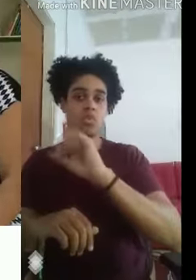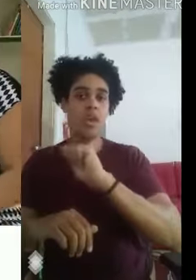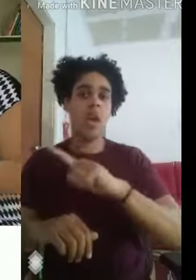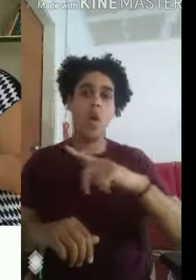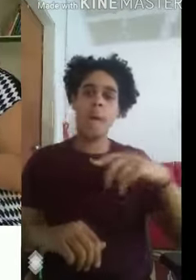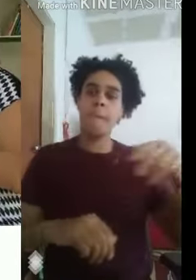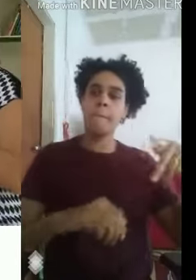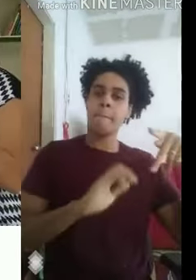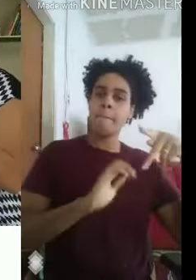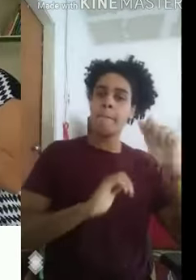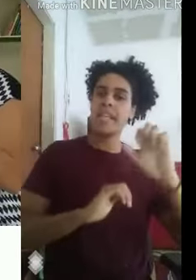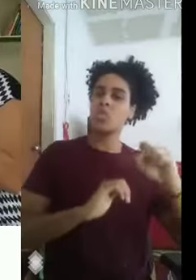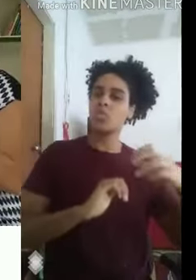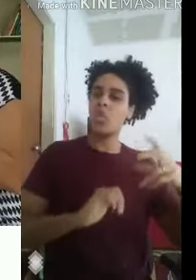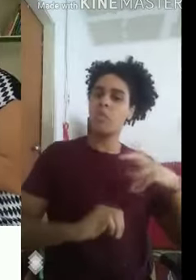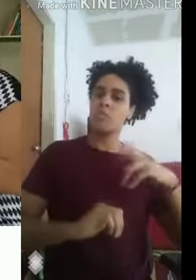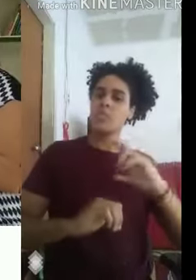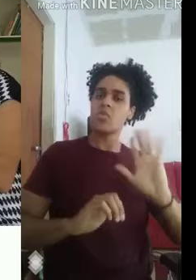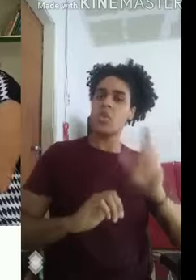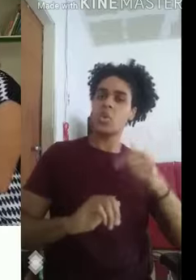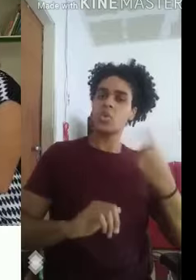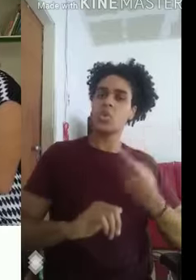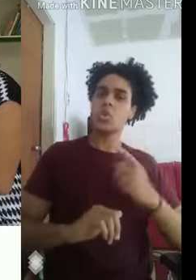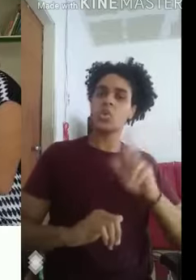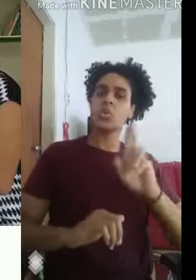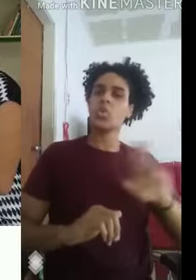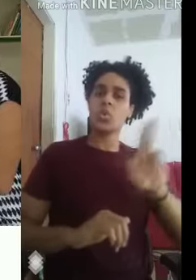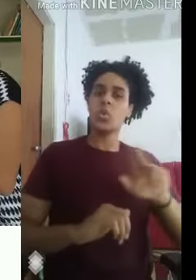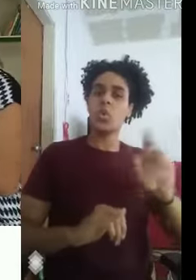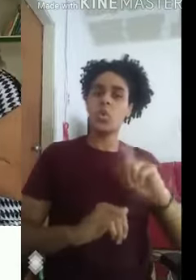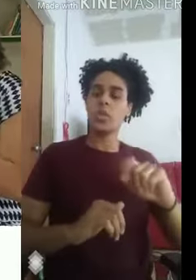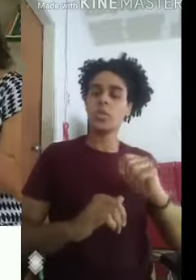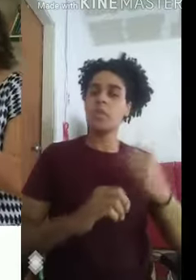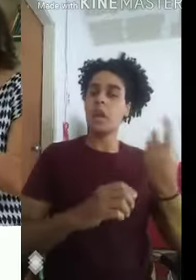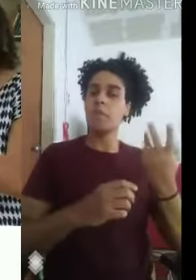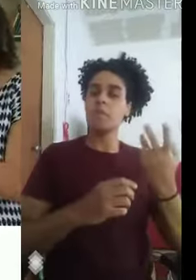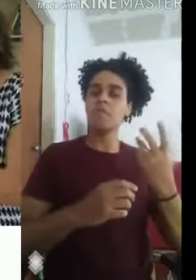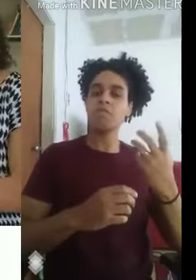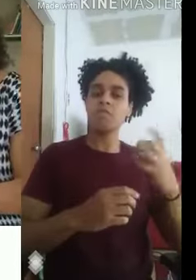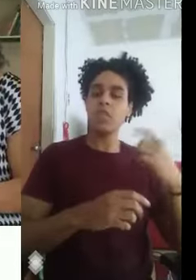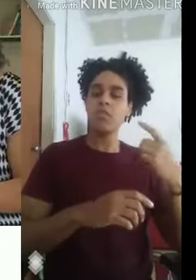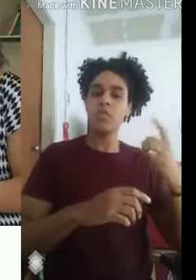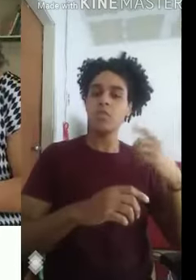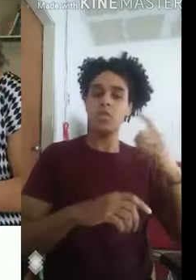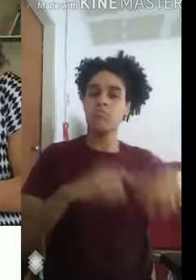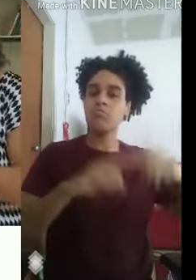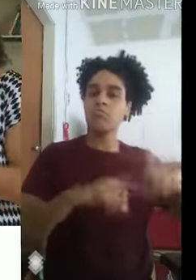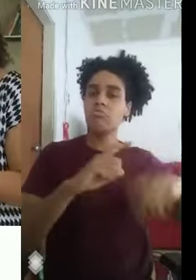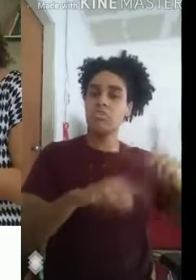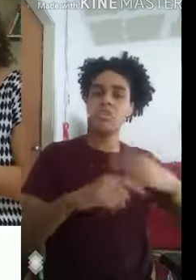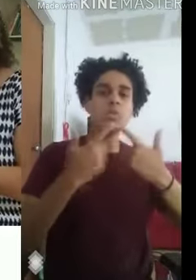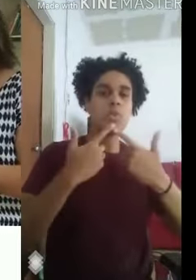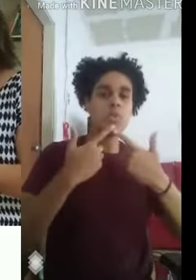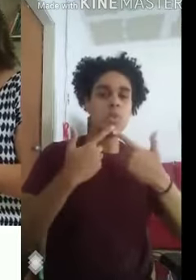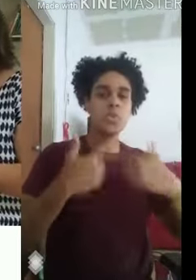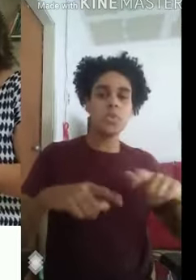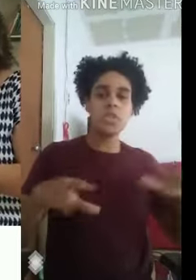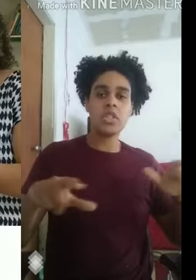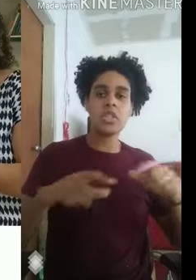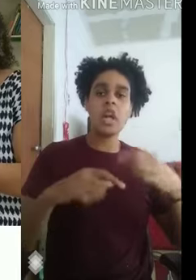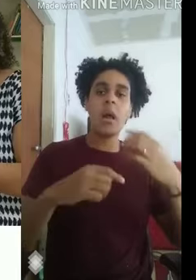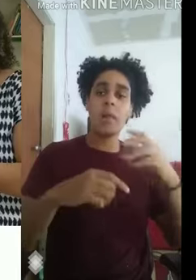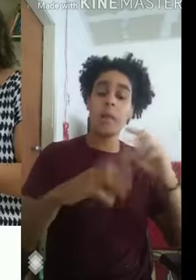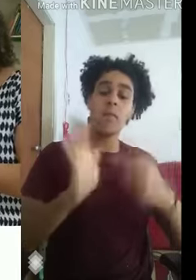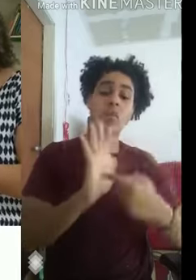aquela linguagem que a gente usa recursos linguísticos para mostrar no nosso texto quem é que está